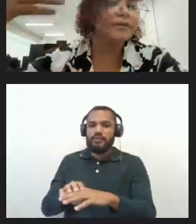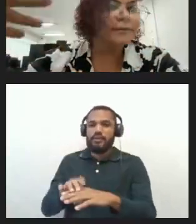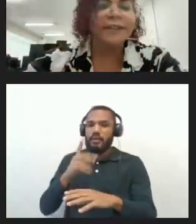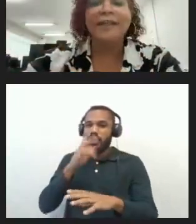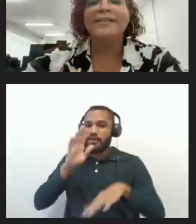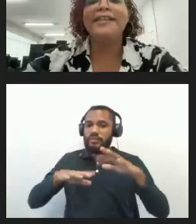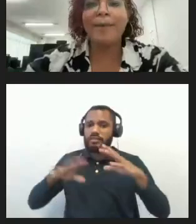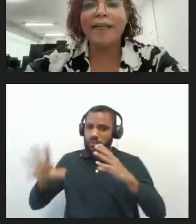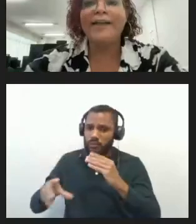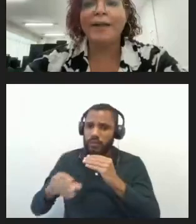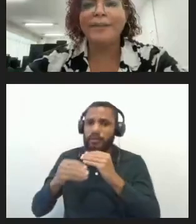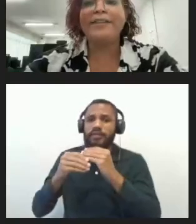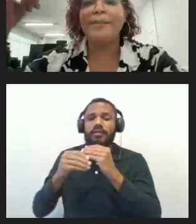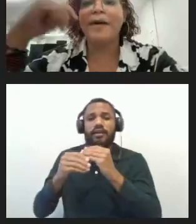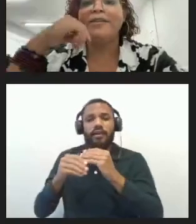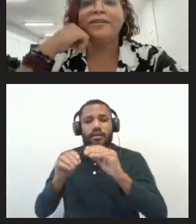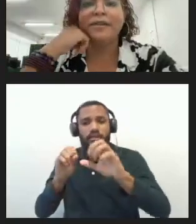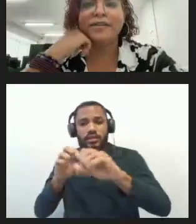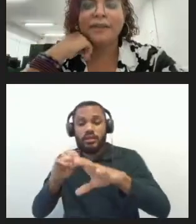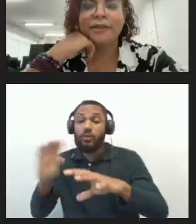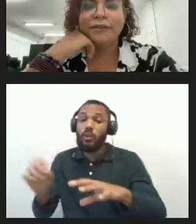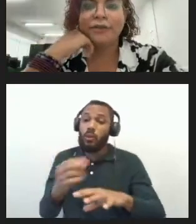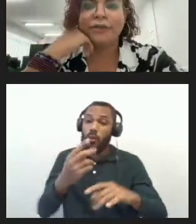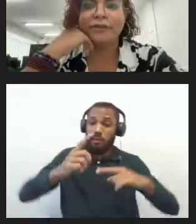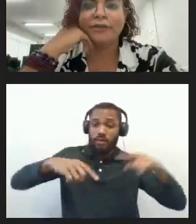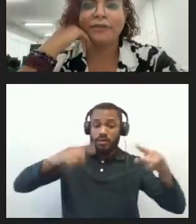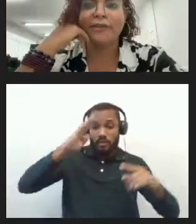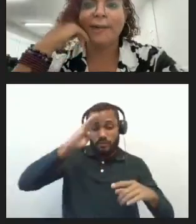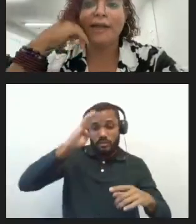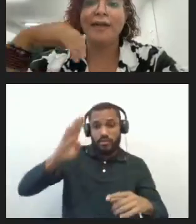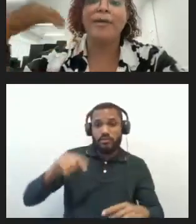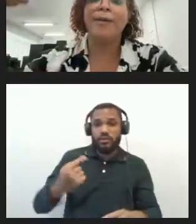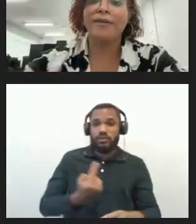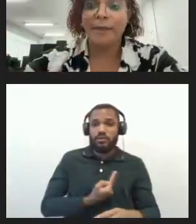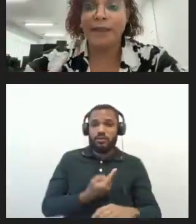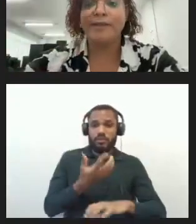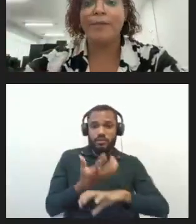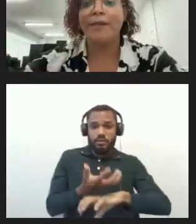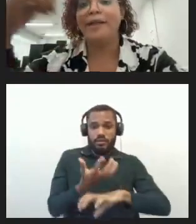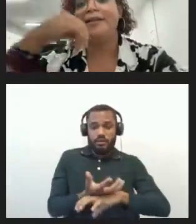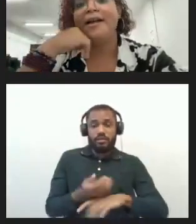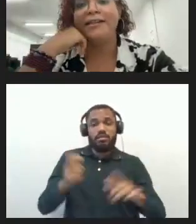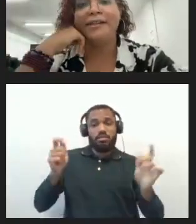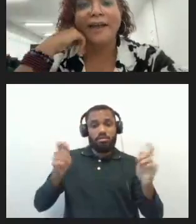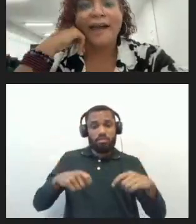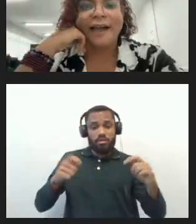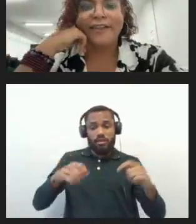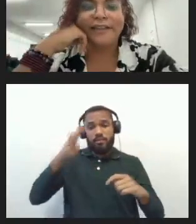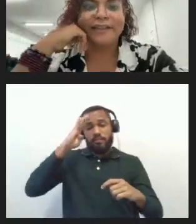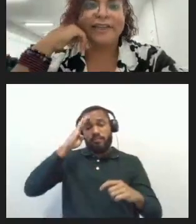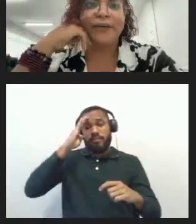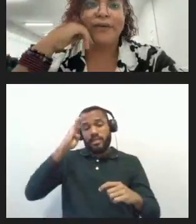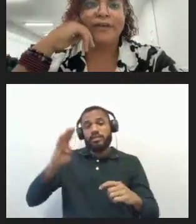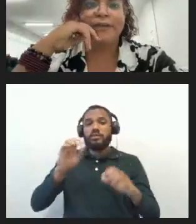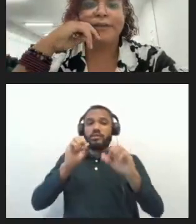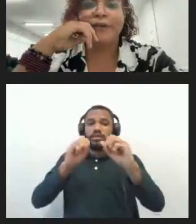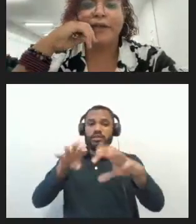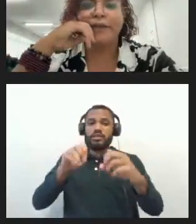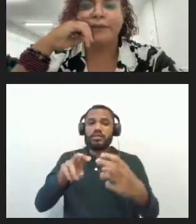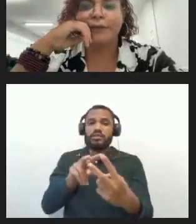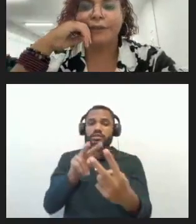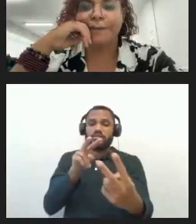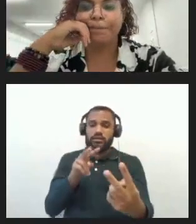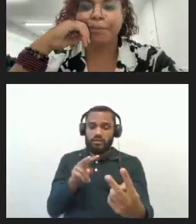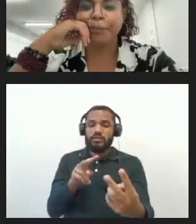complementar, ou então ser o material principal do nosso trabalho laboral, principalmente na modalidade à distância, que é o que